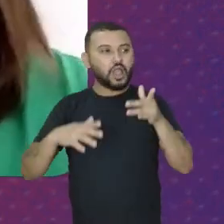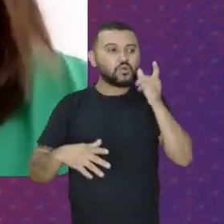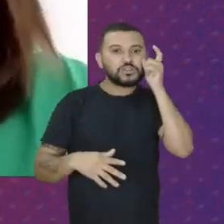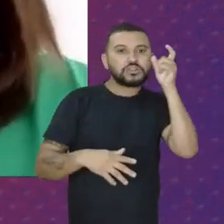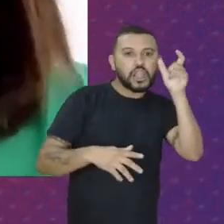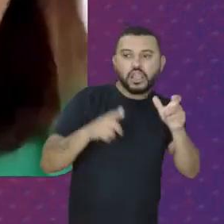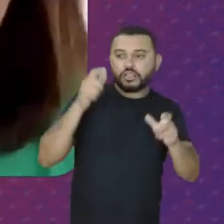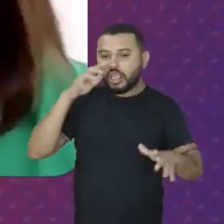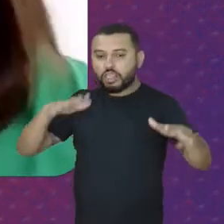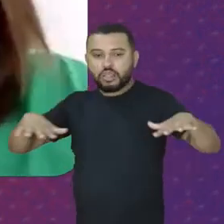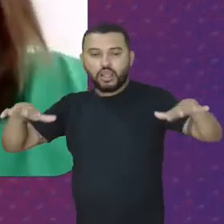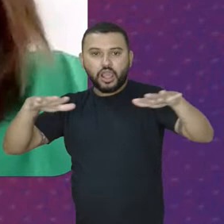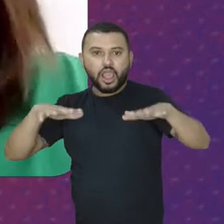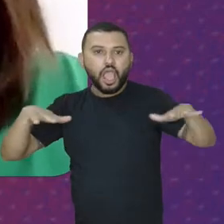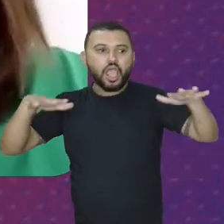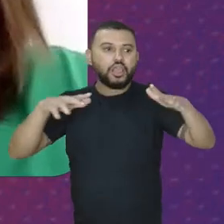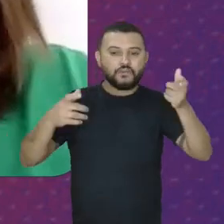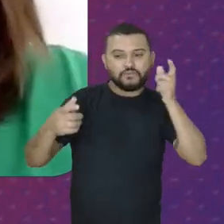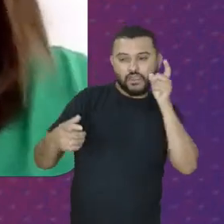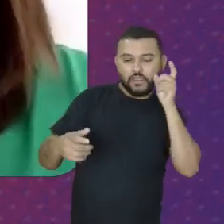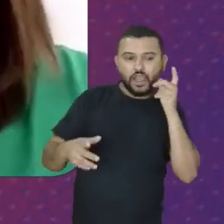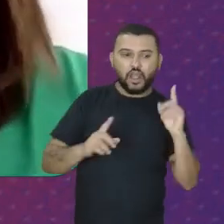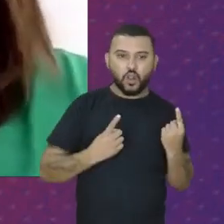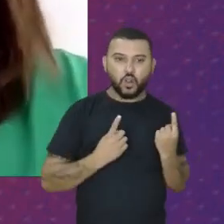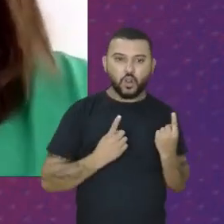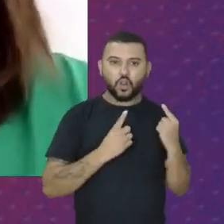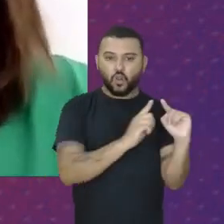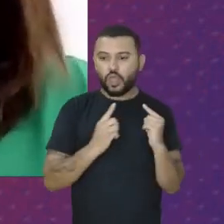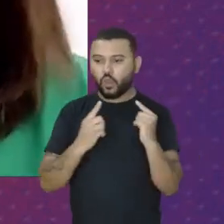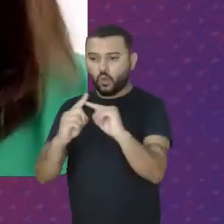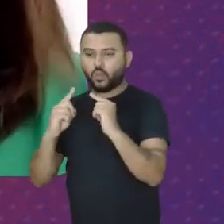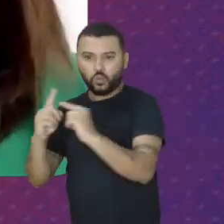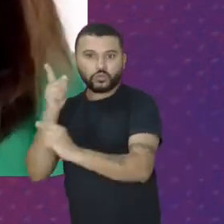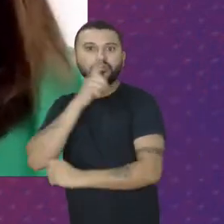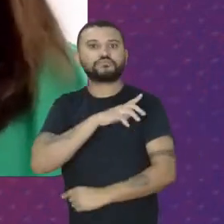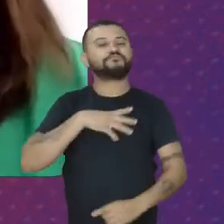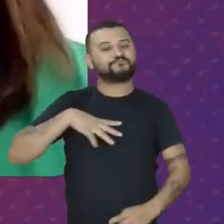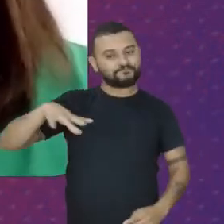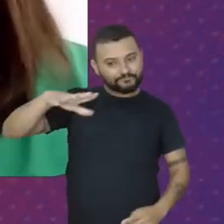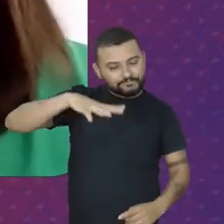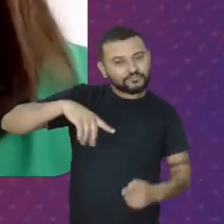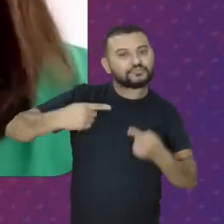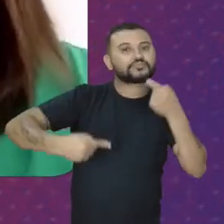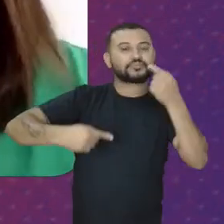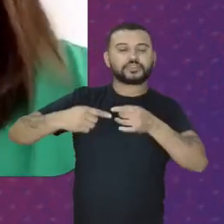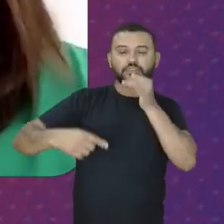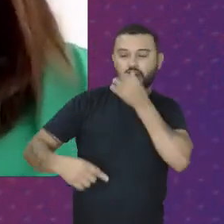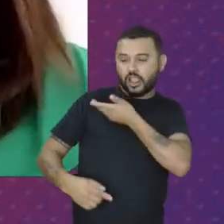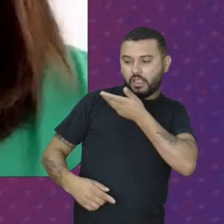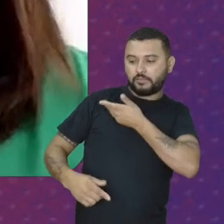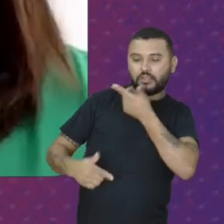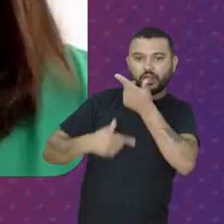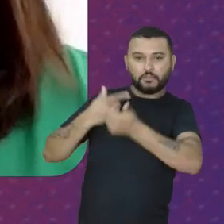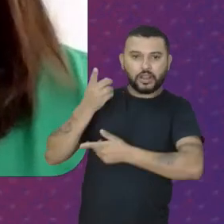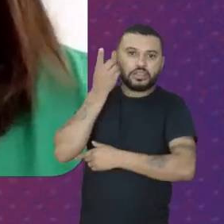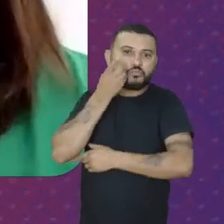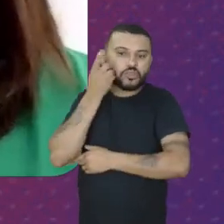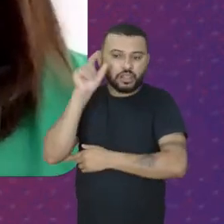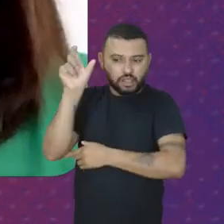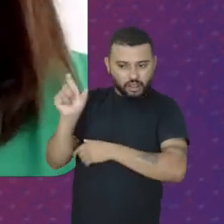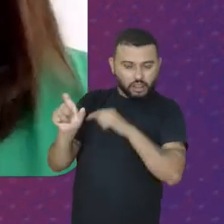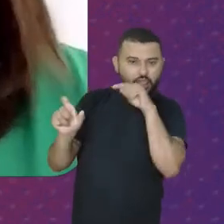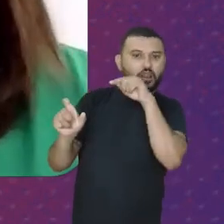espaços, para manter espaços, para enfrentar o, o colega